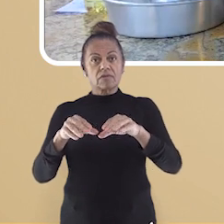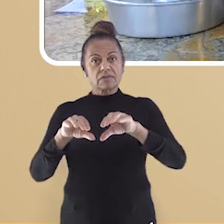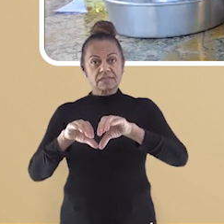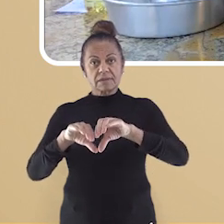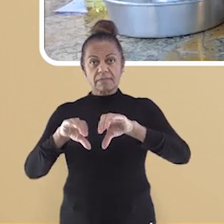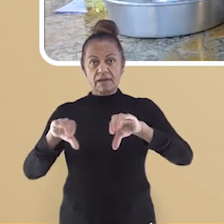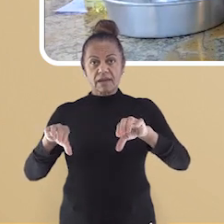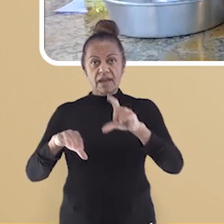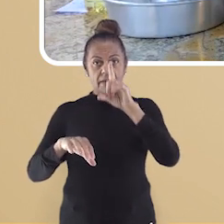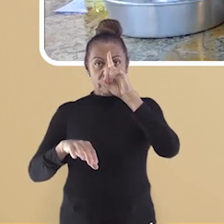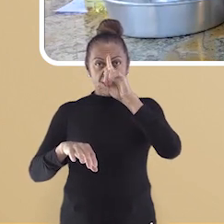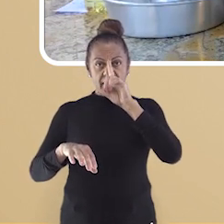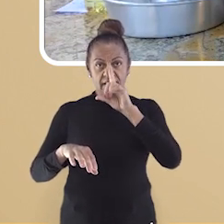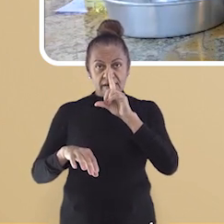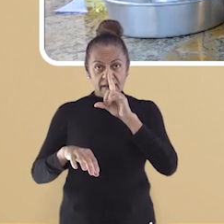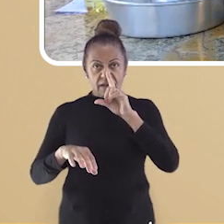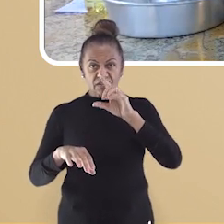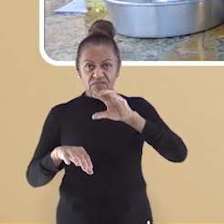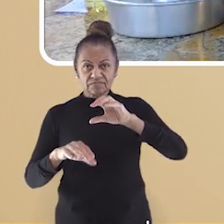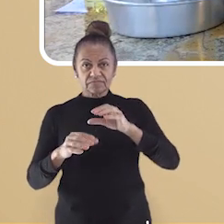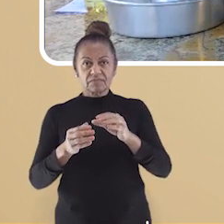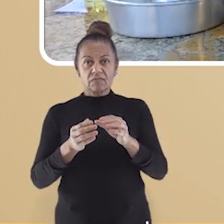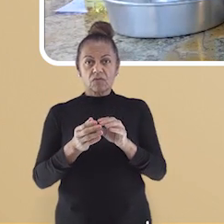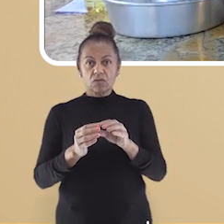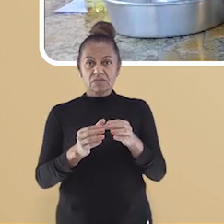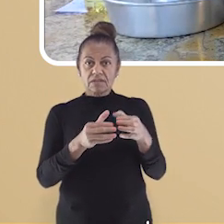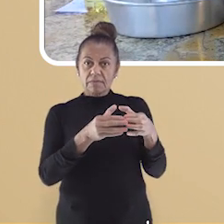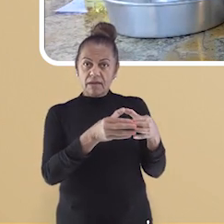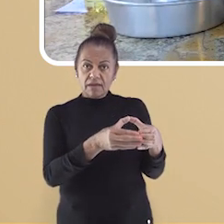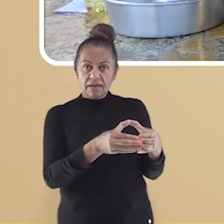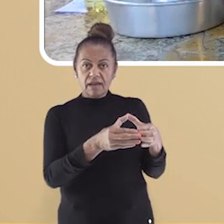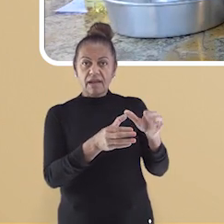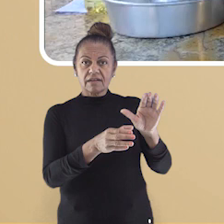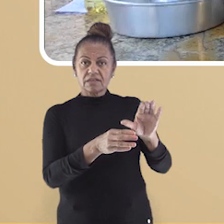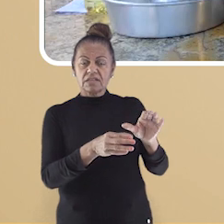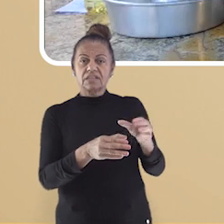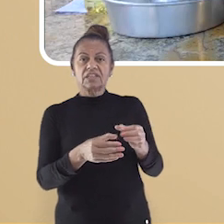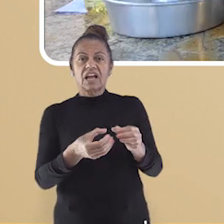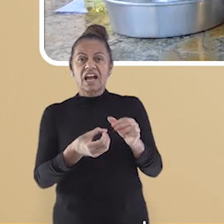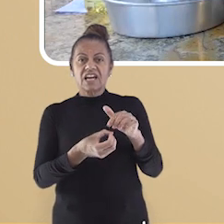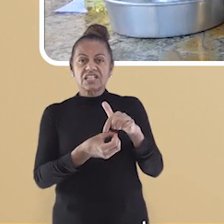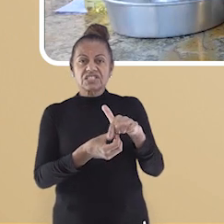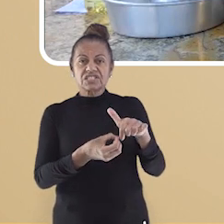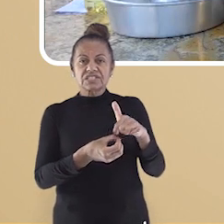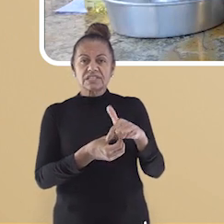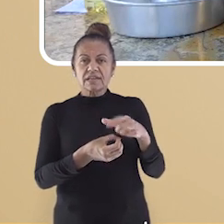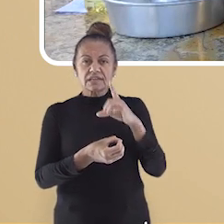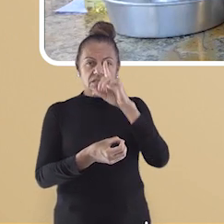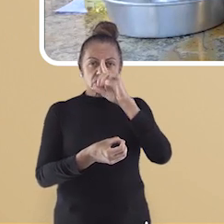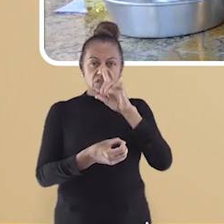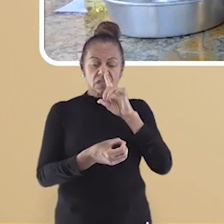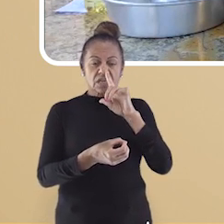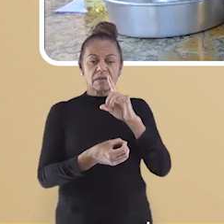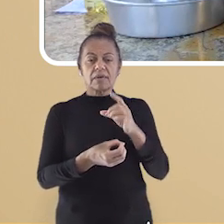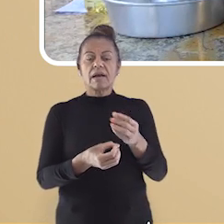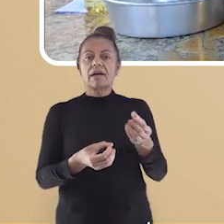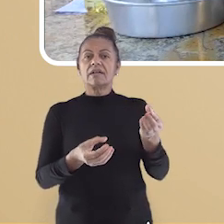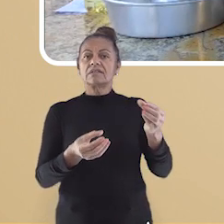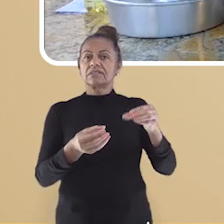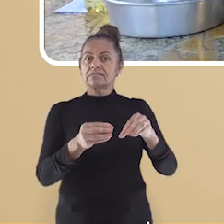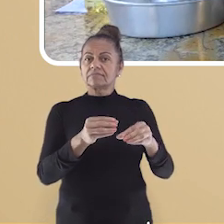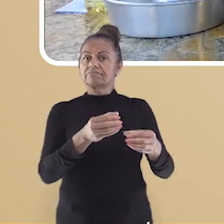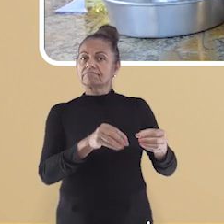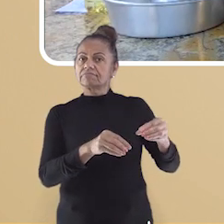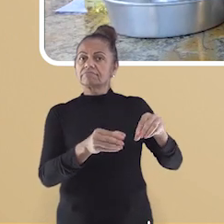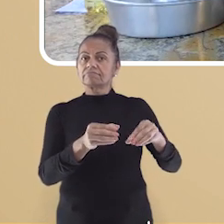5 claras, em pontos de neve. Com a batedeira ligada, eu vou colocando gema por gema até finalizar os